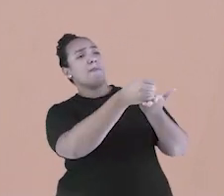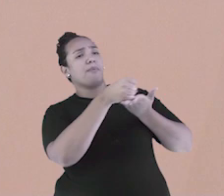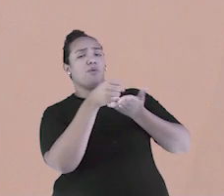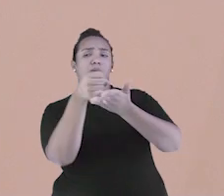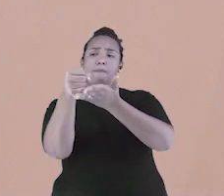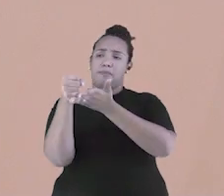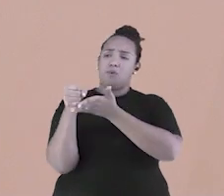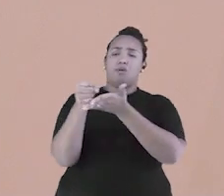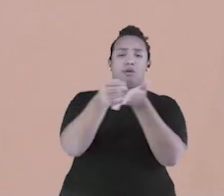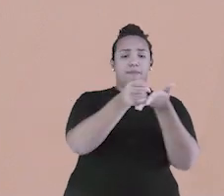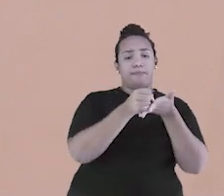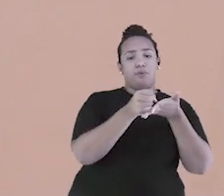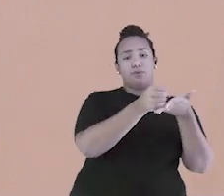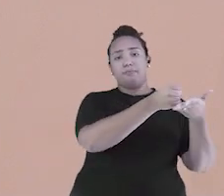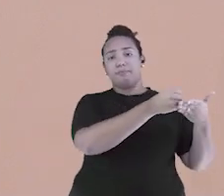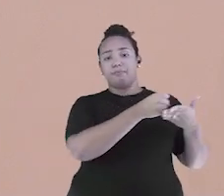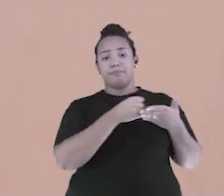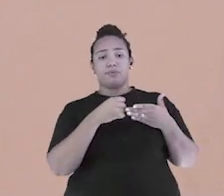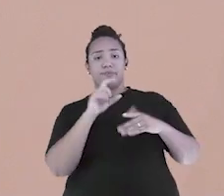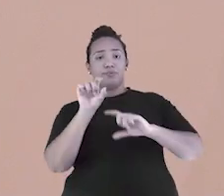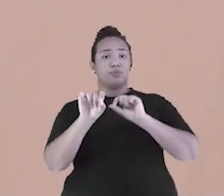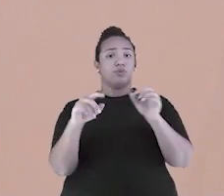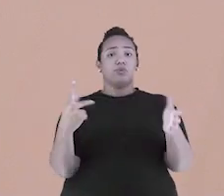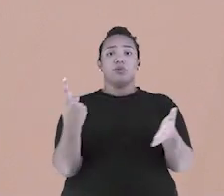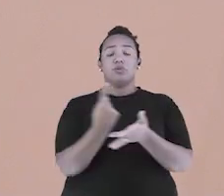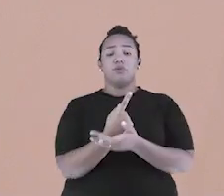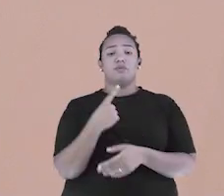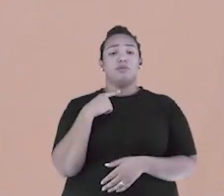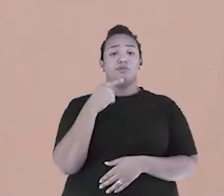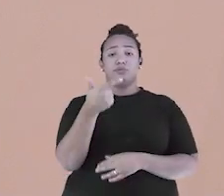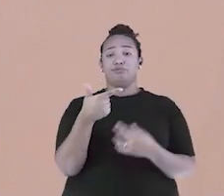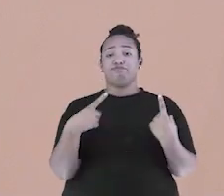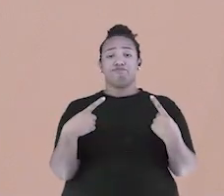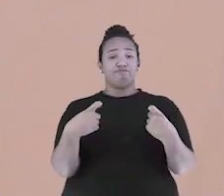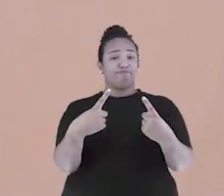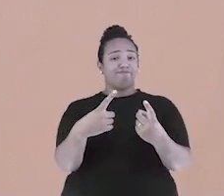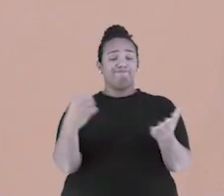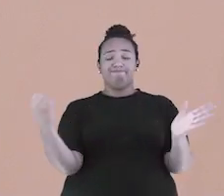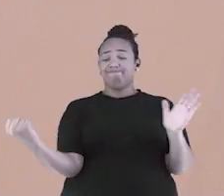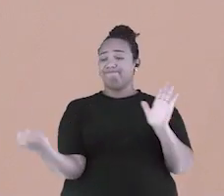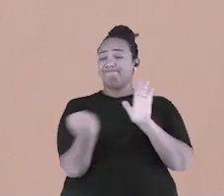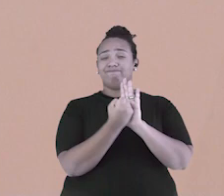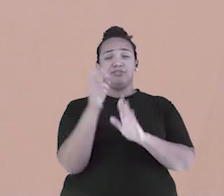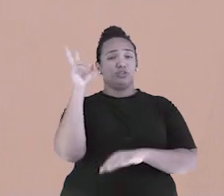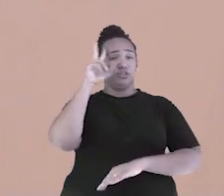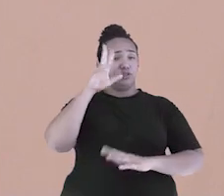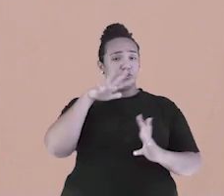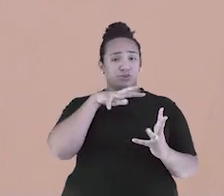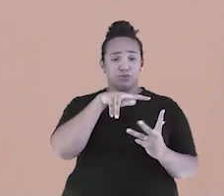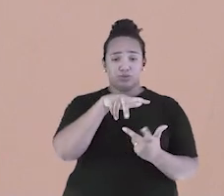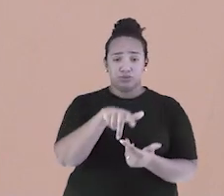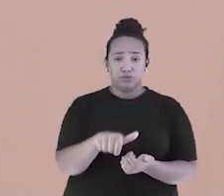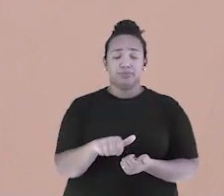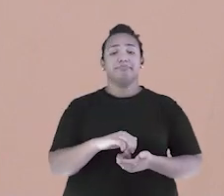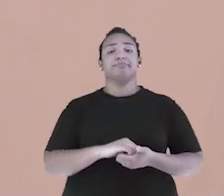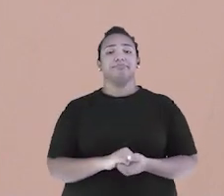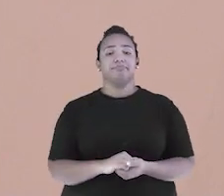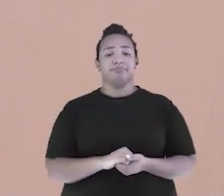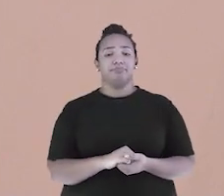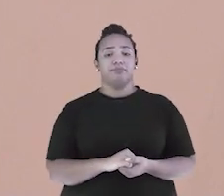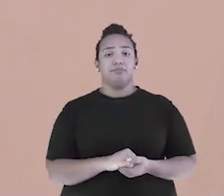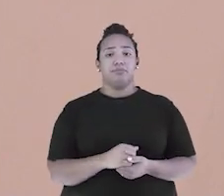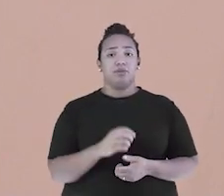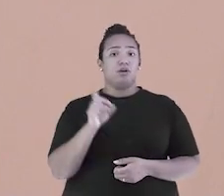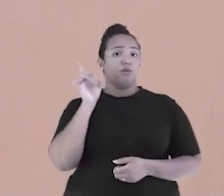isso, se engrenou duas guerras que marcaram a história dos conflitos mundiais: as invasões e ocupações